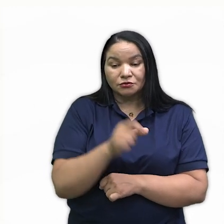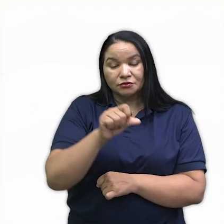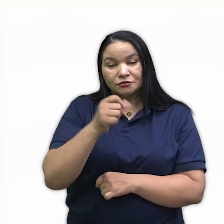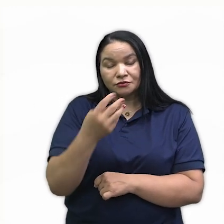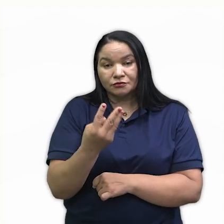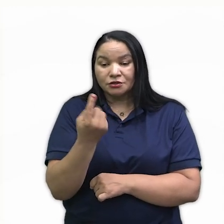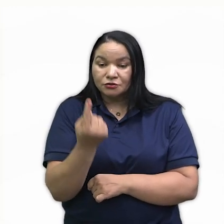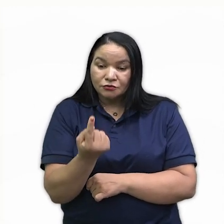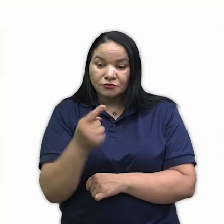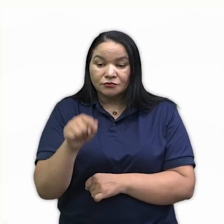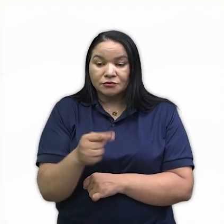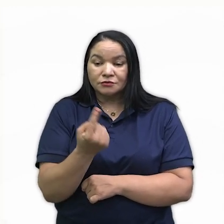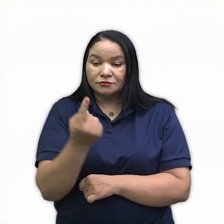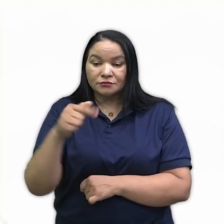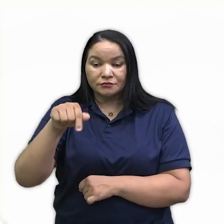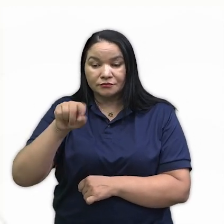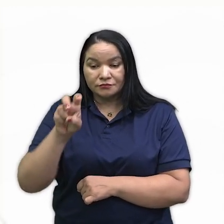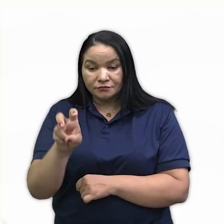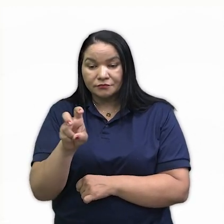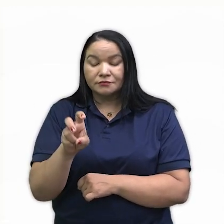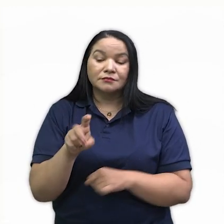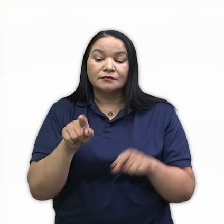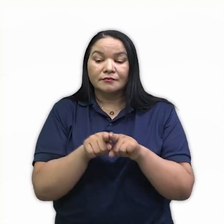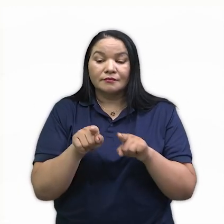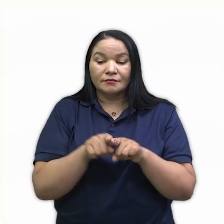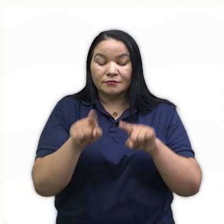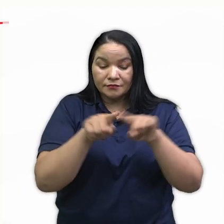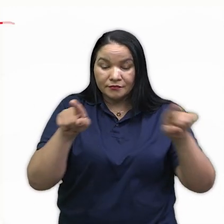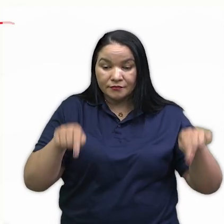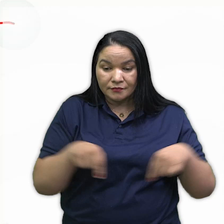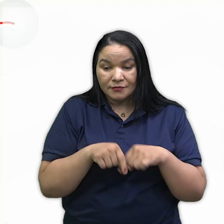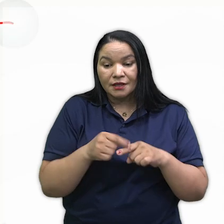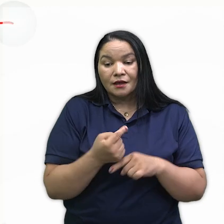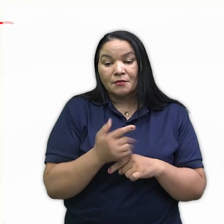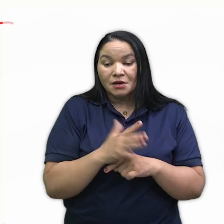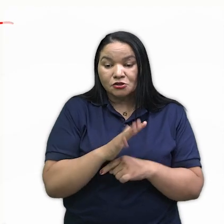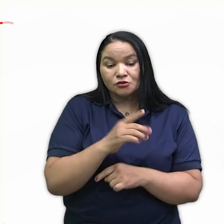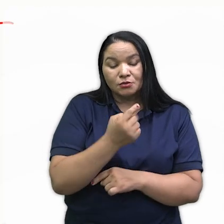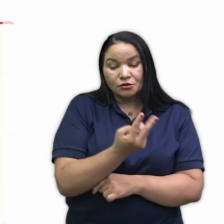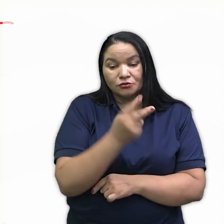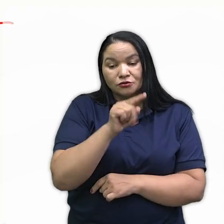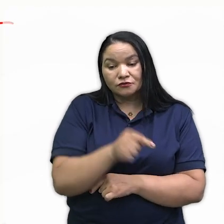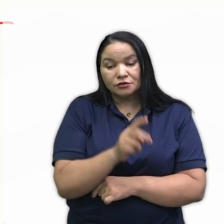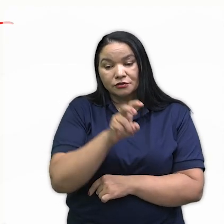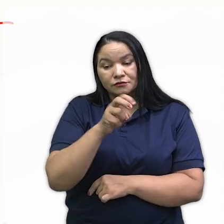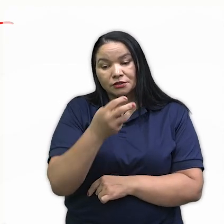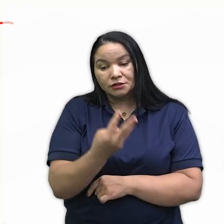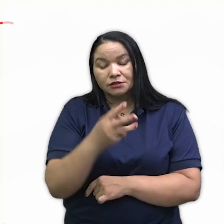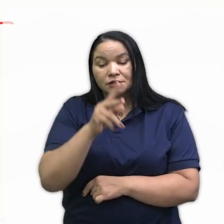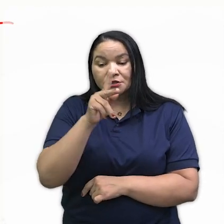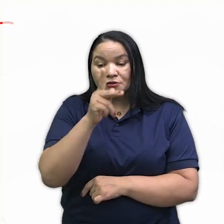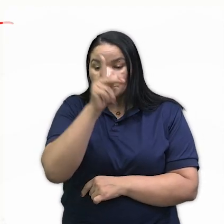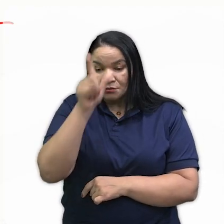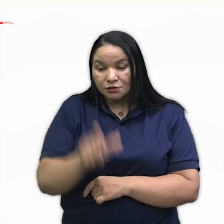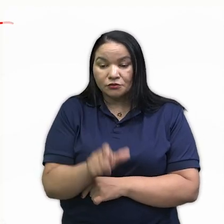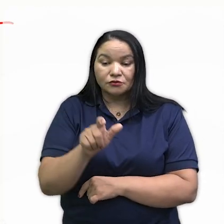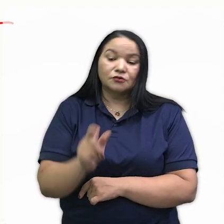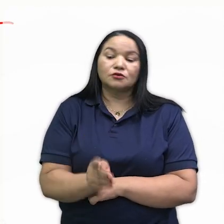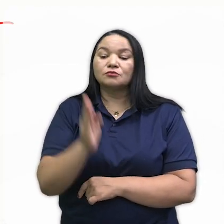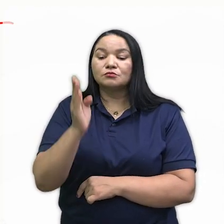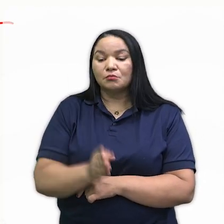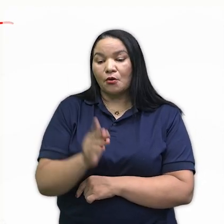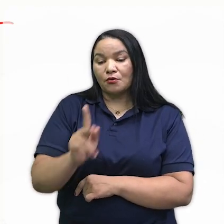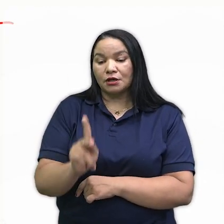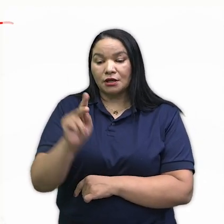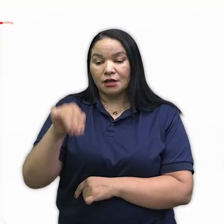3.941.175 pessoas, densidade demográfica 2,53 habitantes por quilômetros quadrados. Isso significa dizer que em